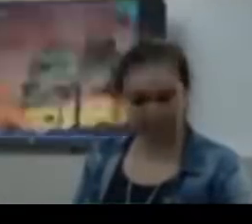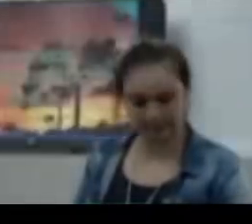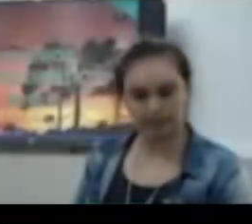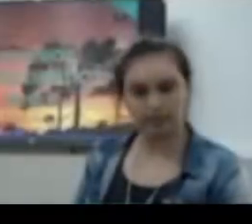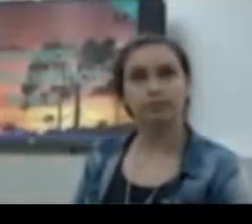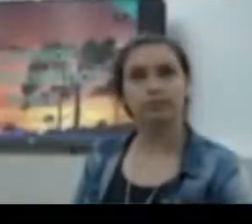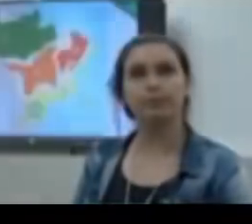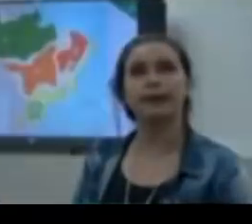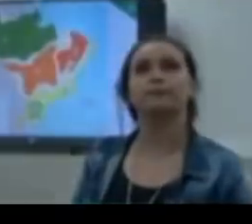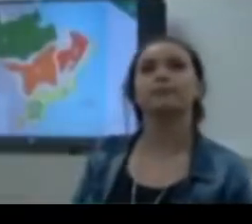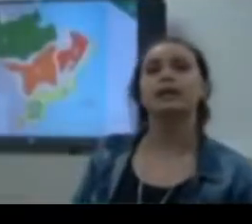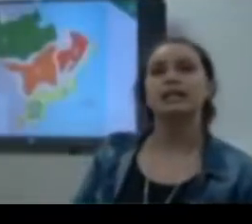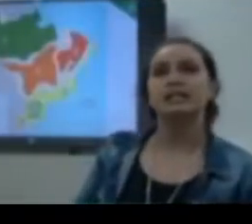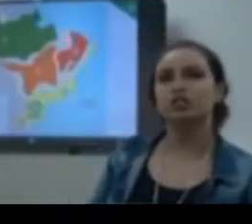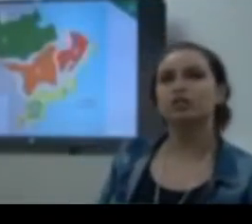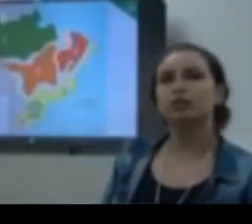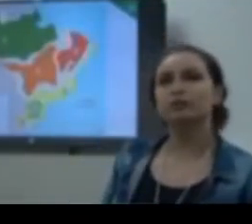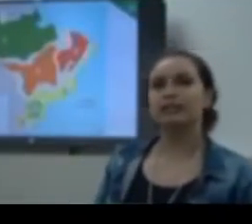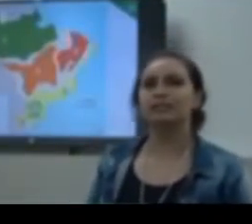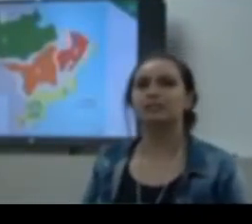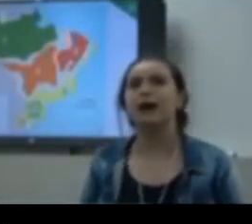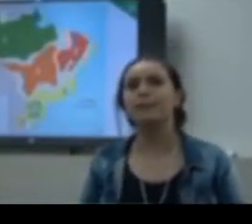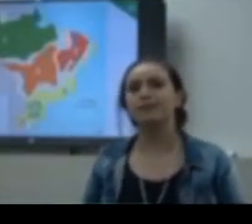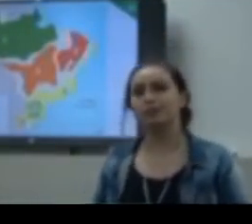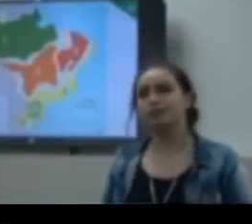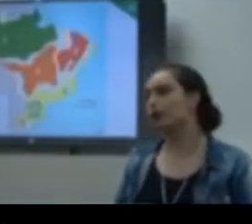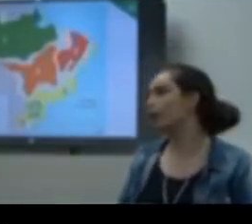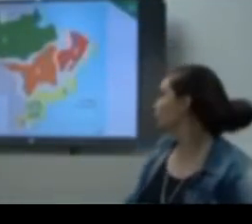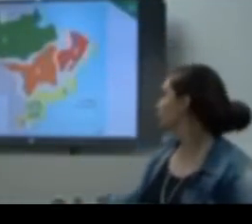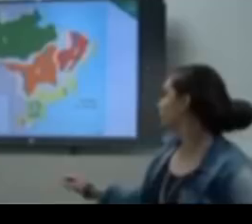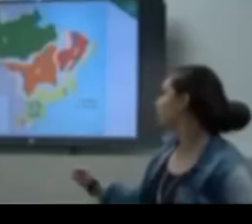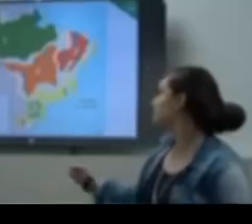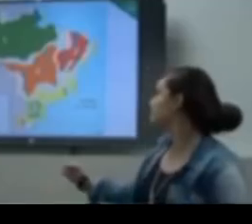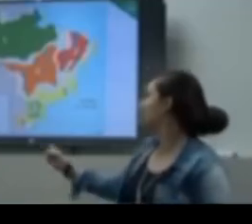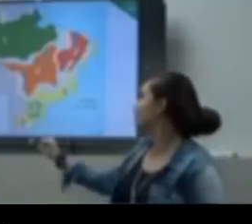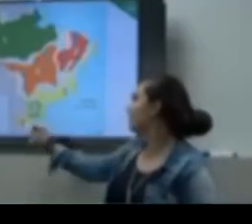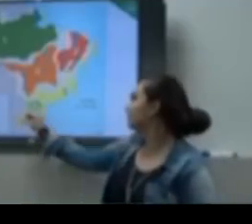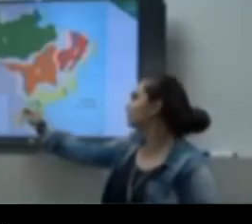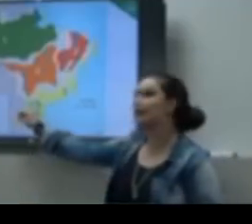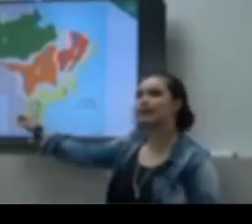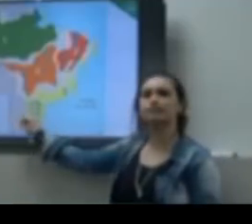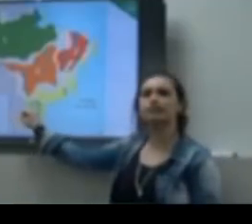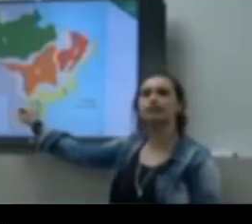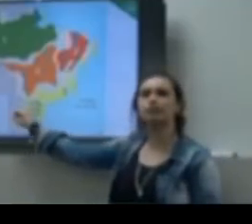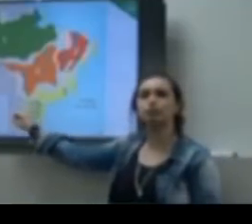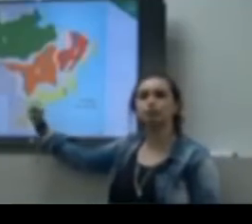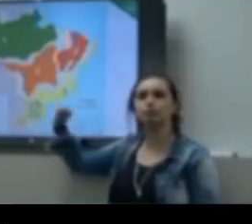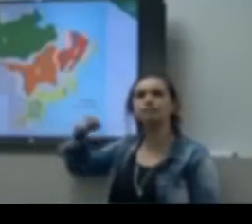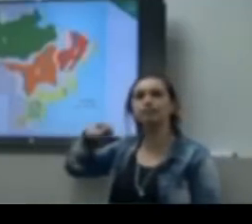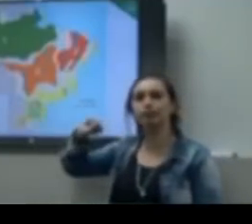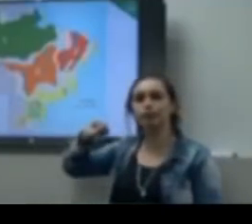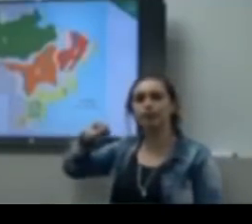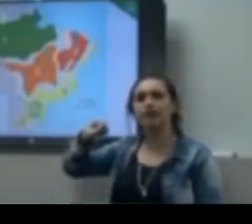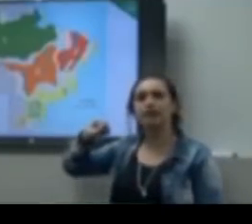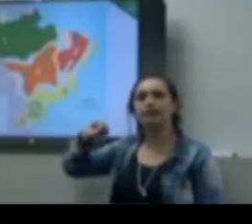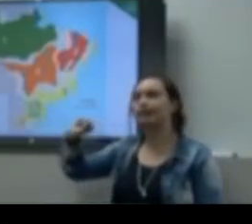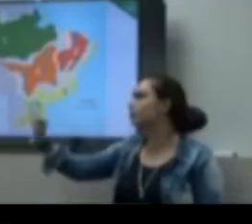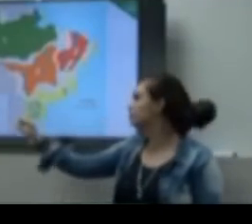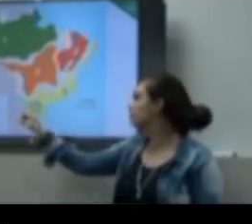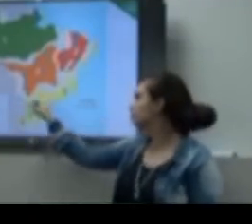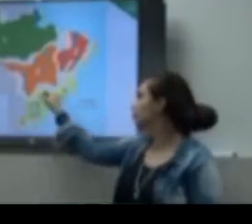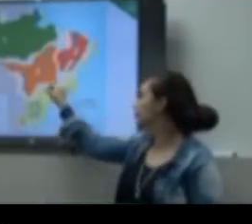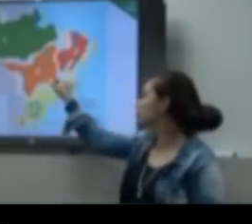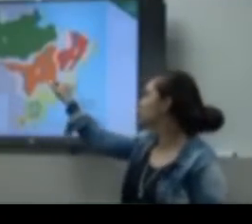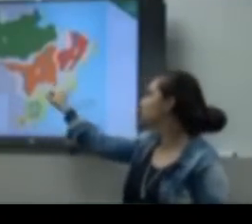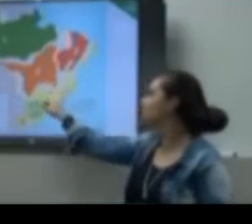A gente vai chegar aqui. Opa! Se a gente voltar aqui nesse mapa, gente, ó, o domínio das araucárias é esse aqui, o número 5. Ele